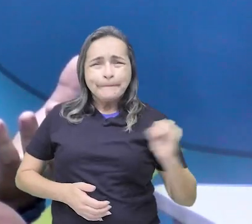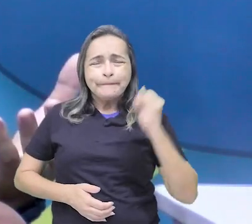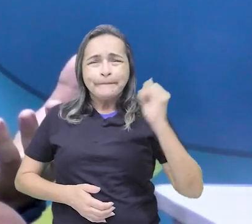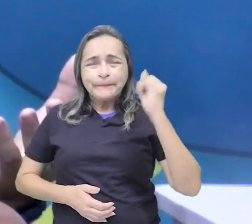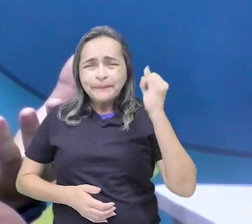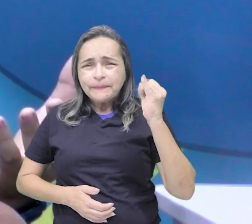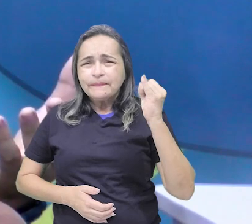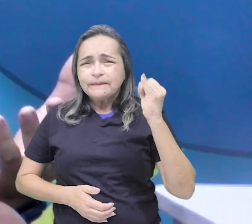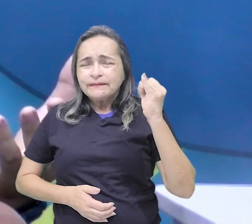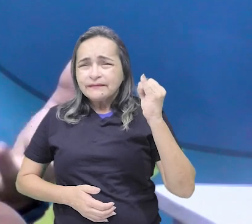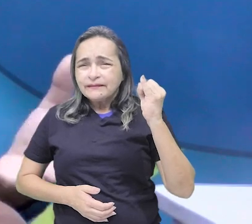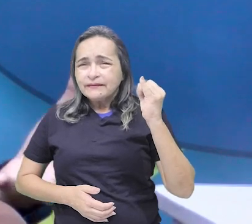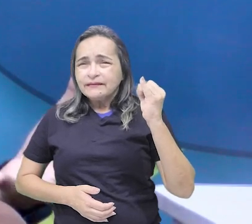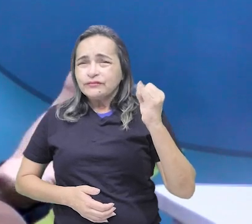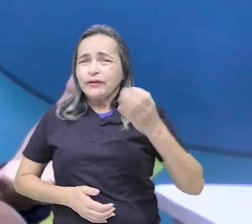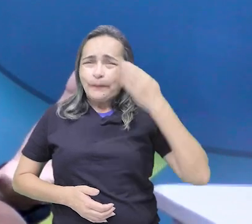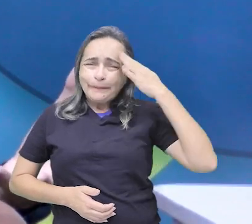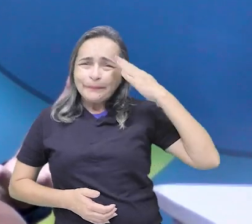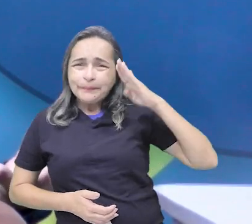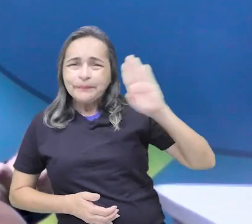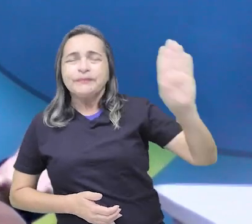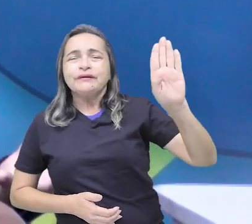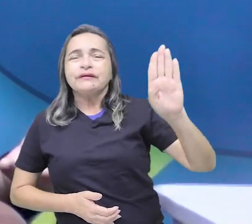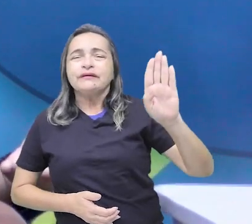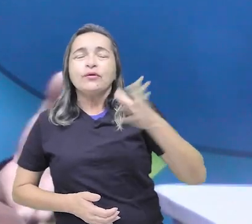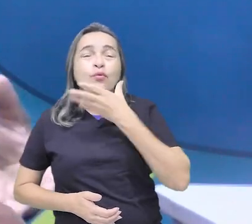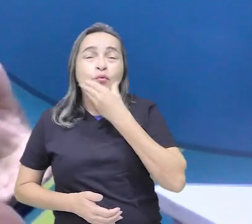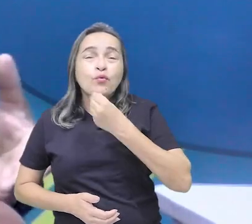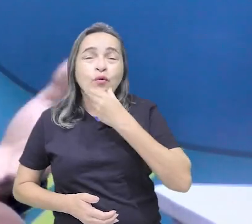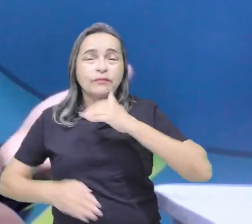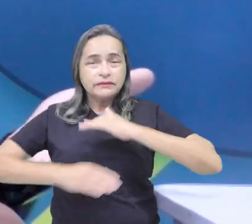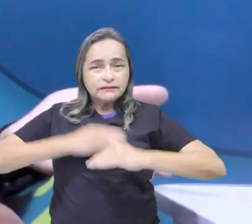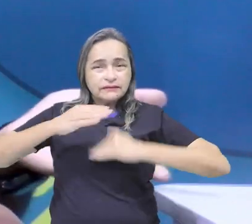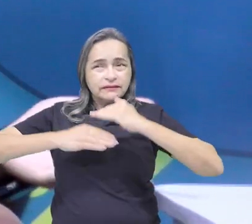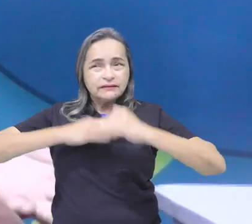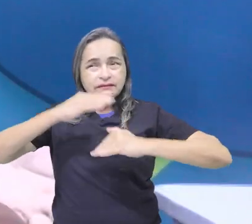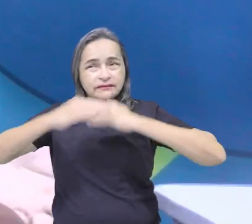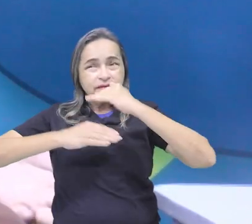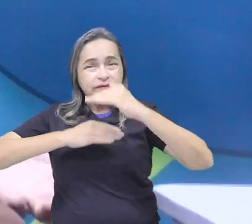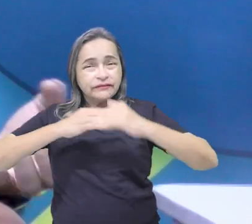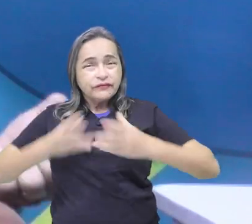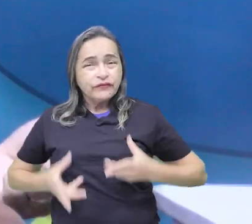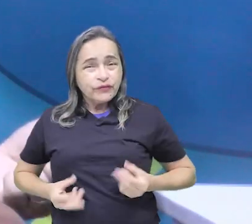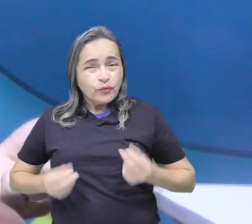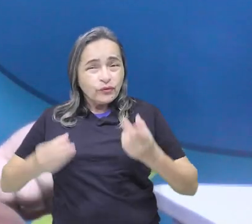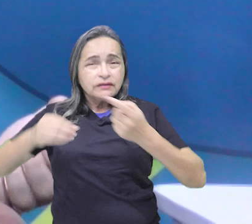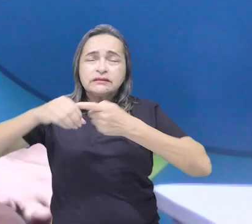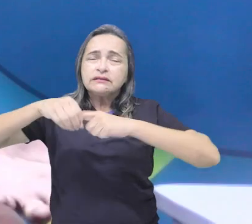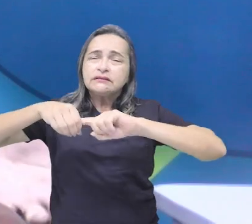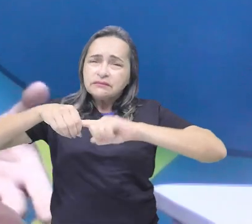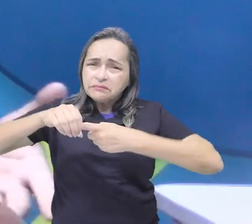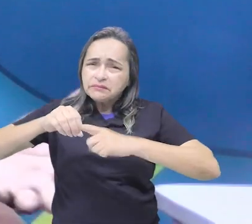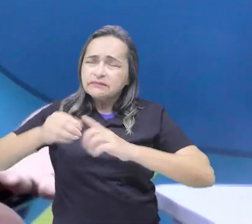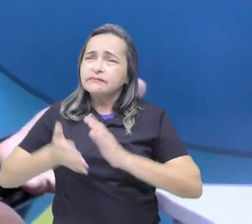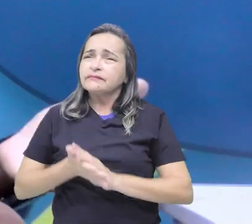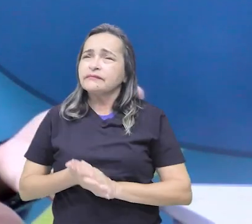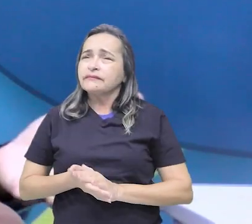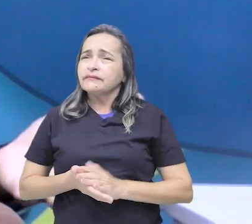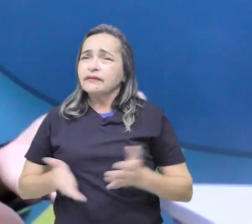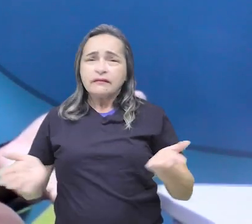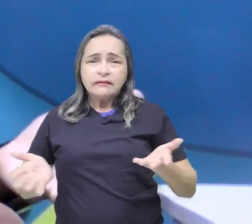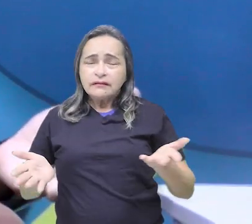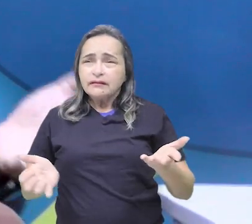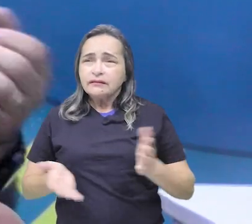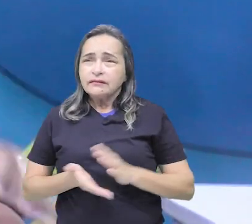um homem a ter um câncer de próstata? Eu diria, é basicamente ele ser homem. Se você teve próstata, você é homem, tem